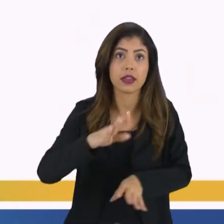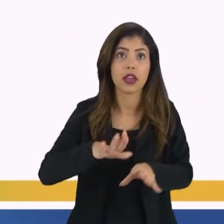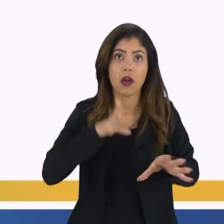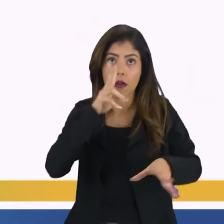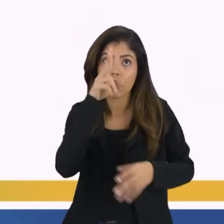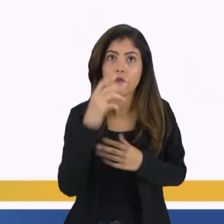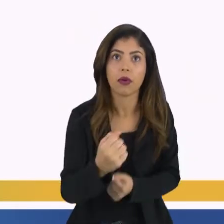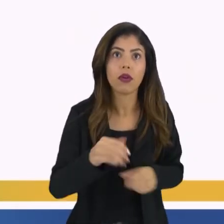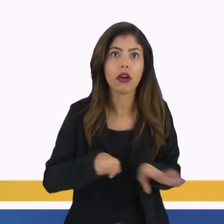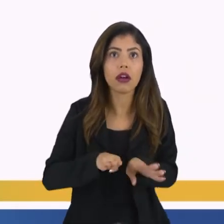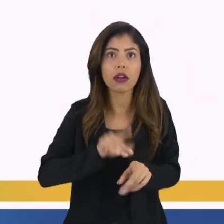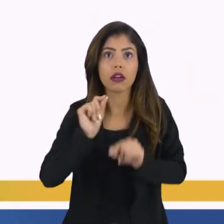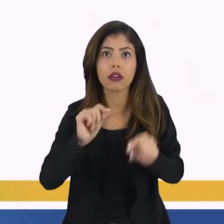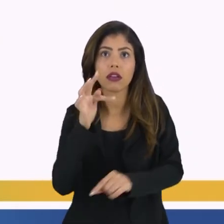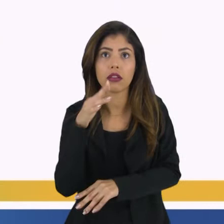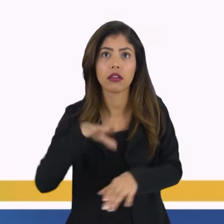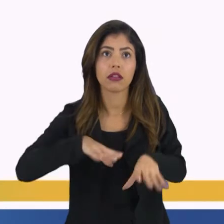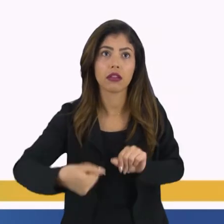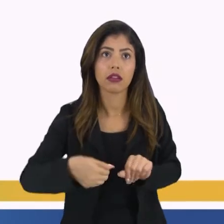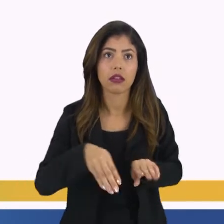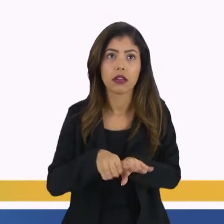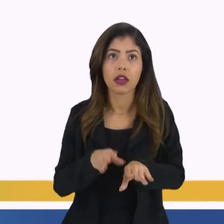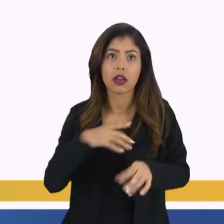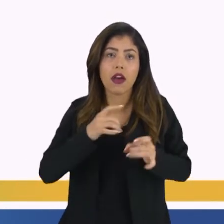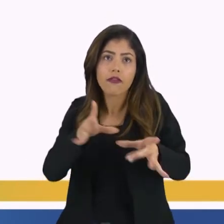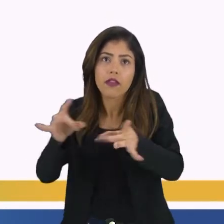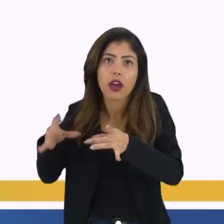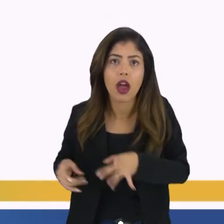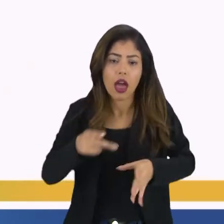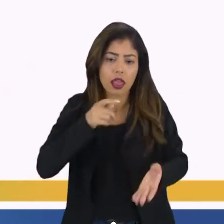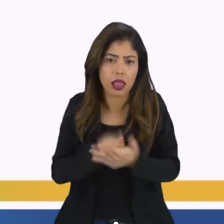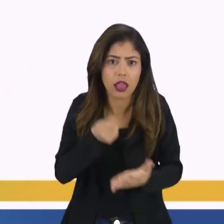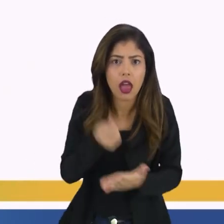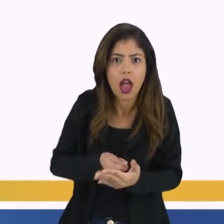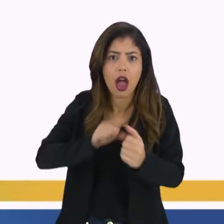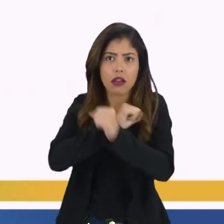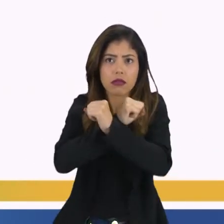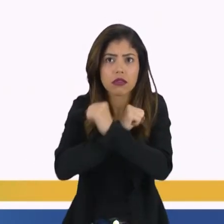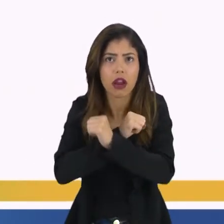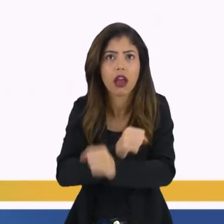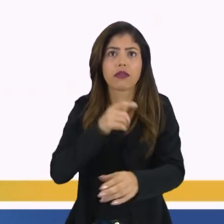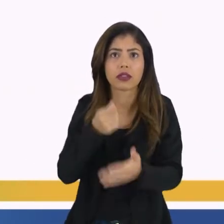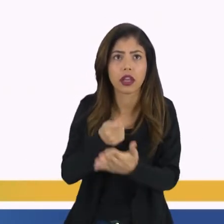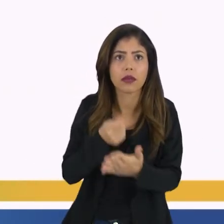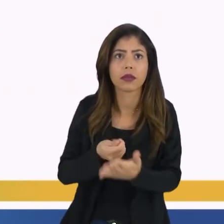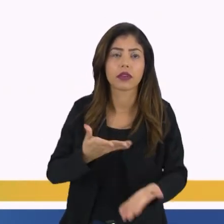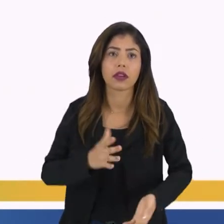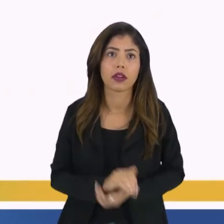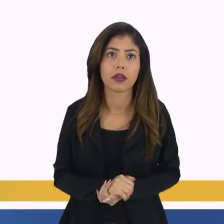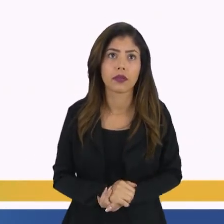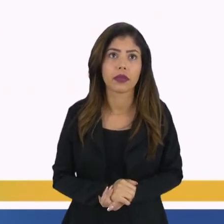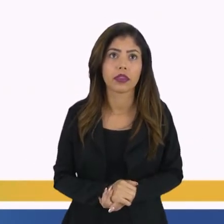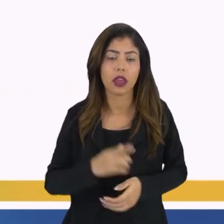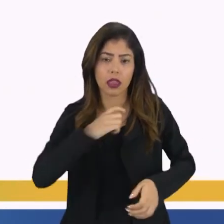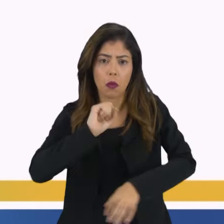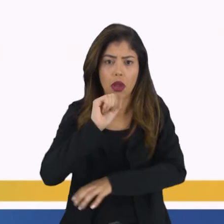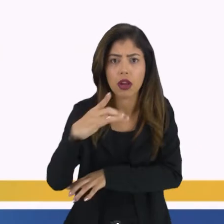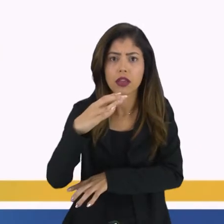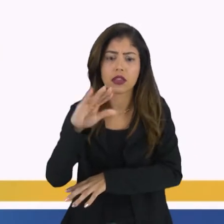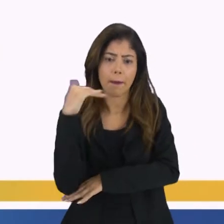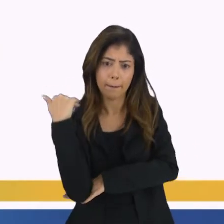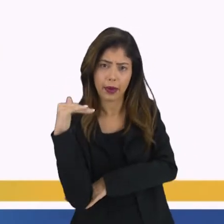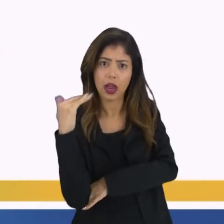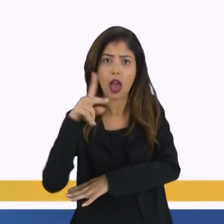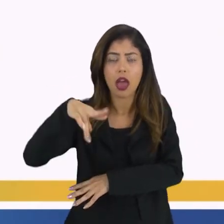ainda esse poder, né, essas pessoas subordinadas a esse trabalho tão degradante. Há uma classe média formada